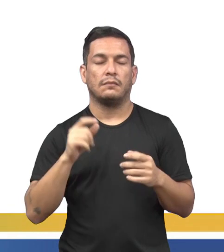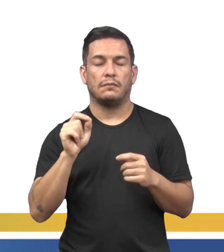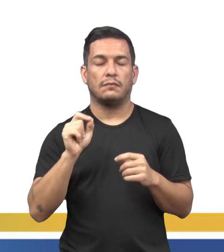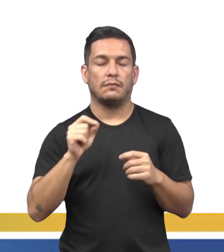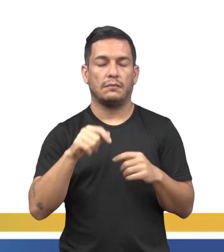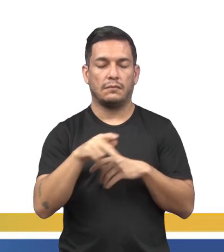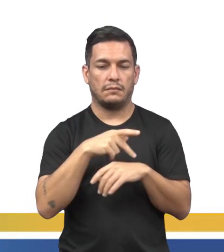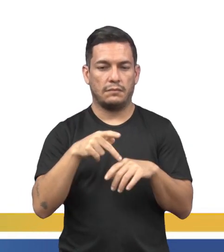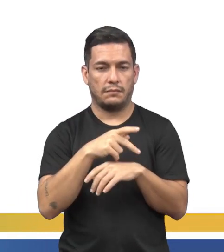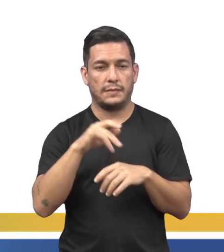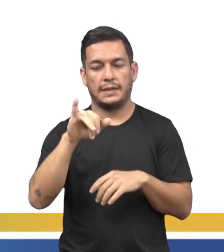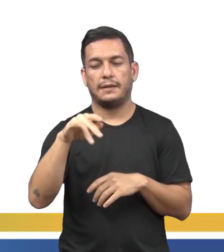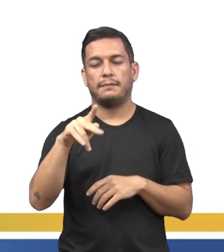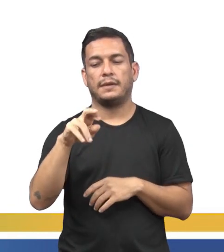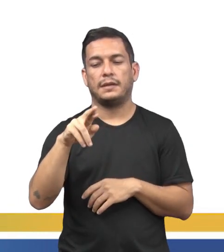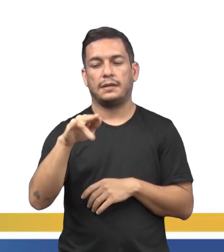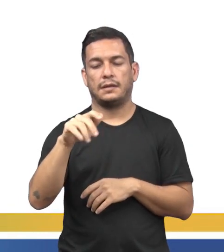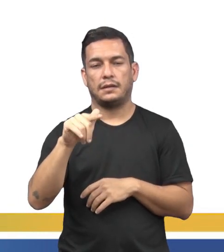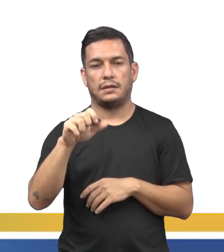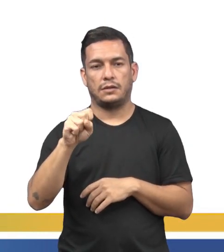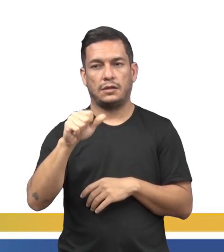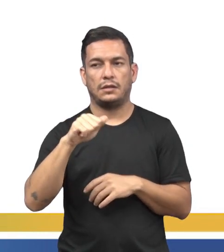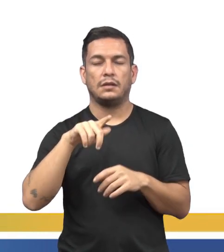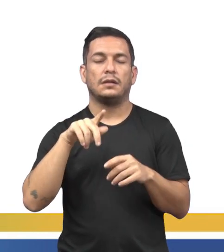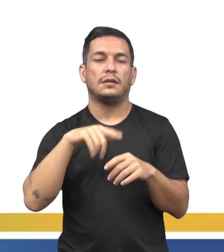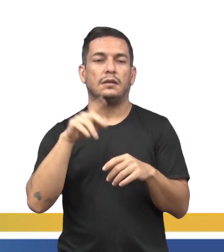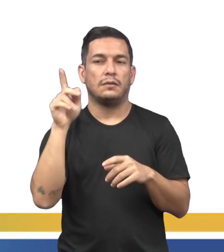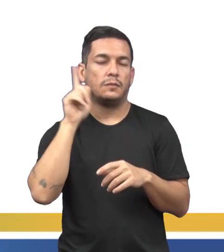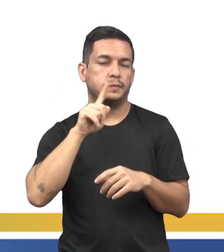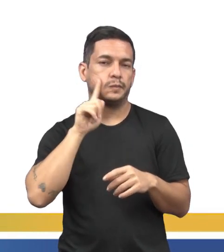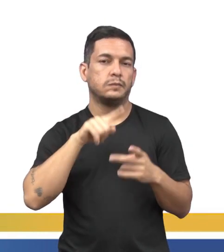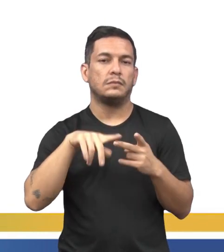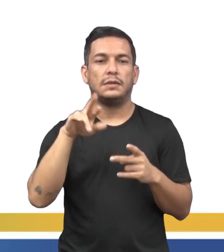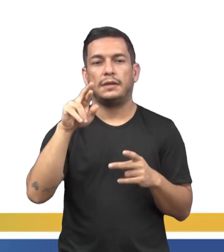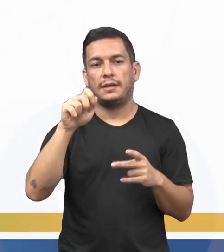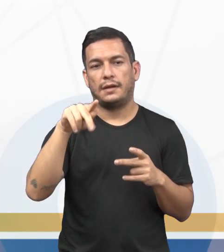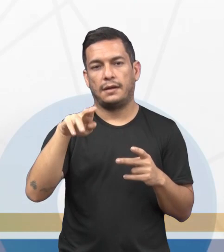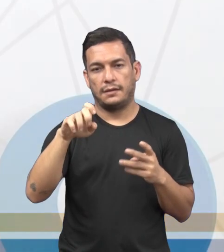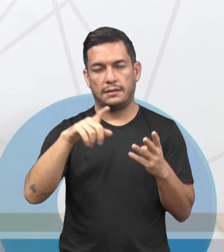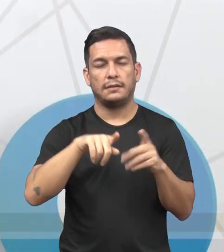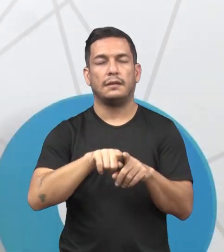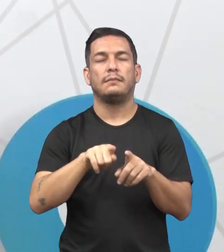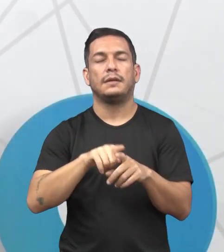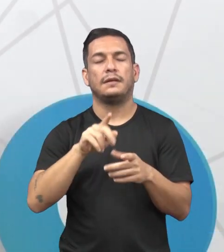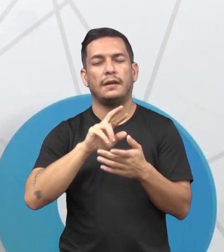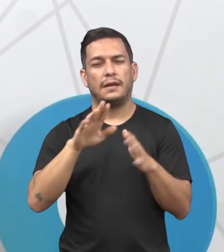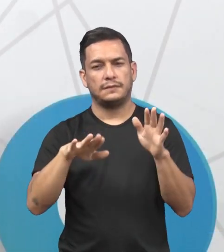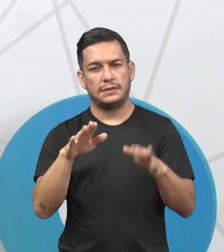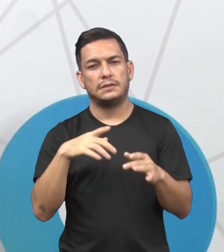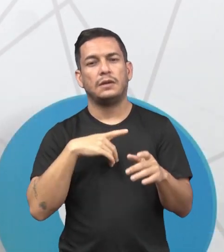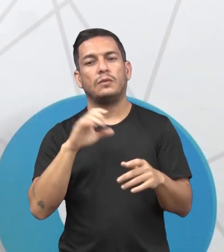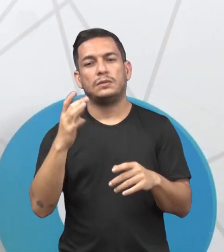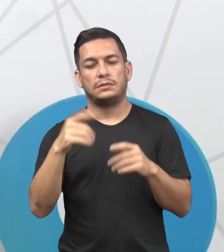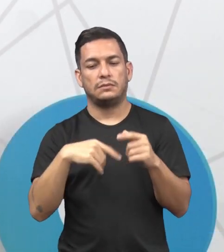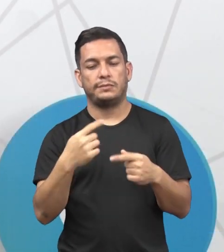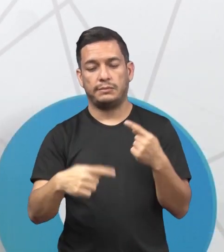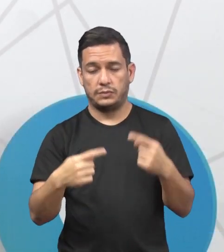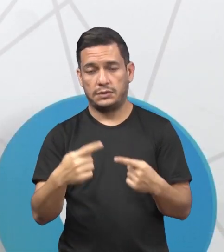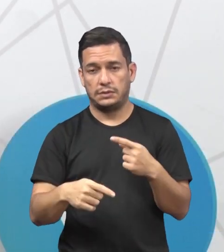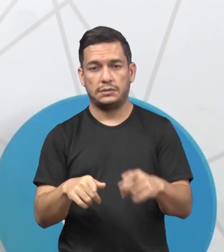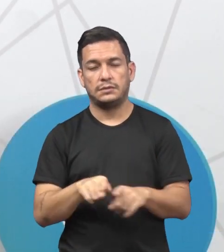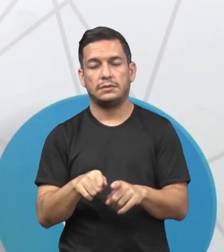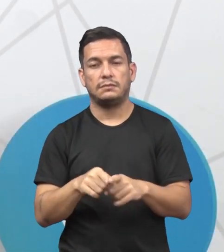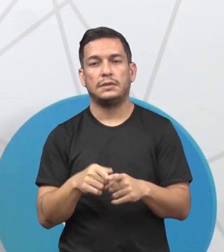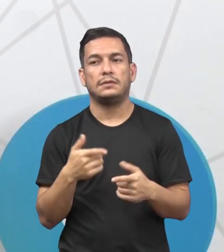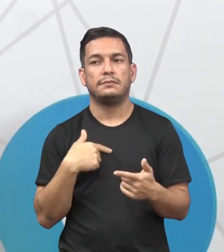chamados países imperialistas nessa região, como por exemplo os Estados Unidos, no Iraque, em que por várias vezes fez interferências políticas e